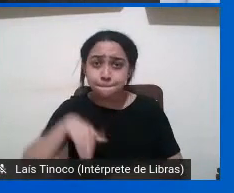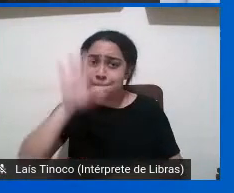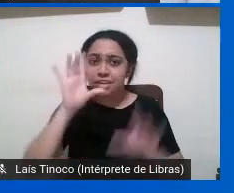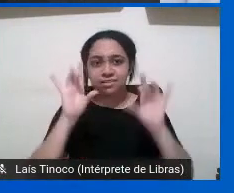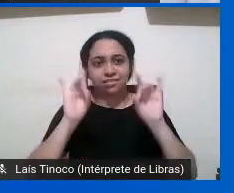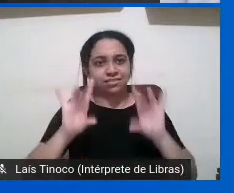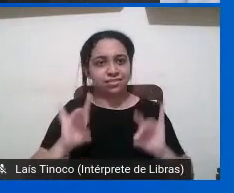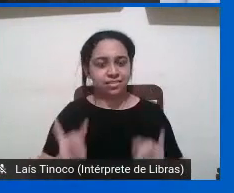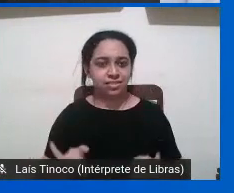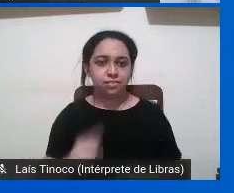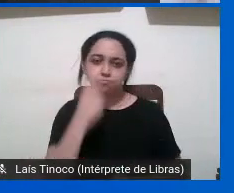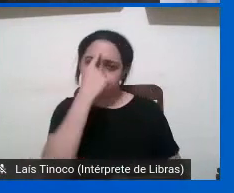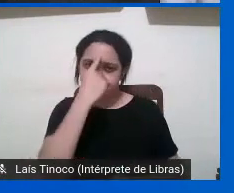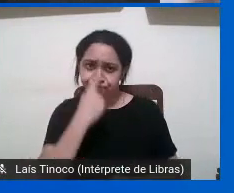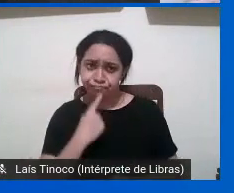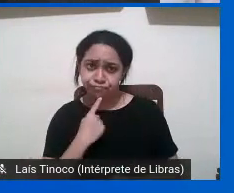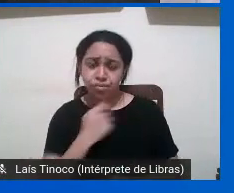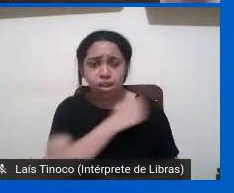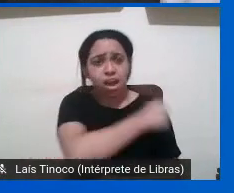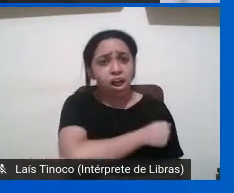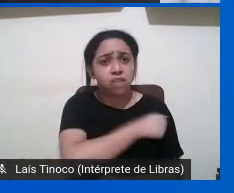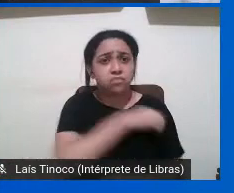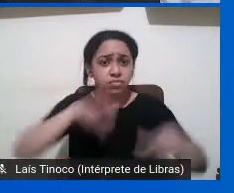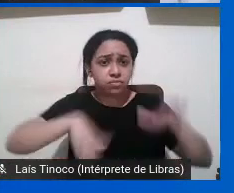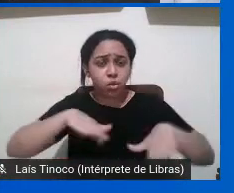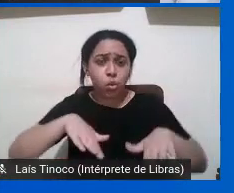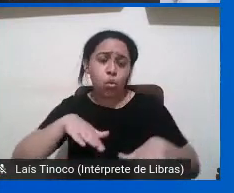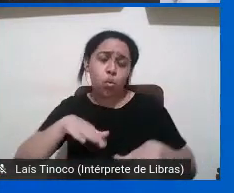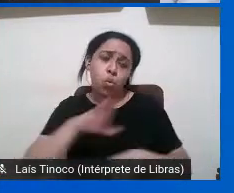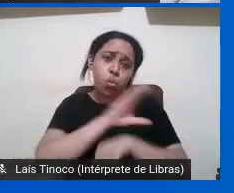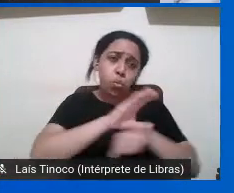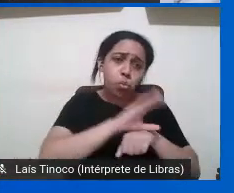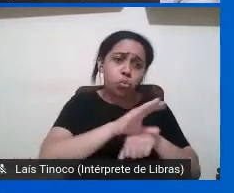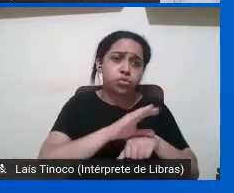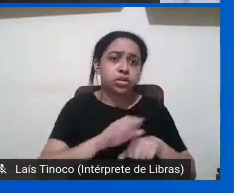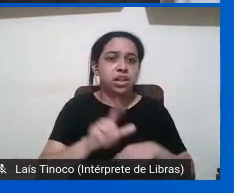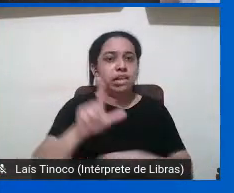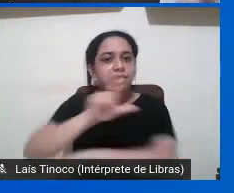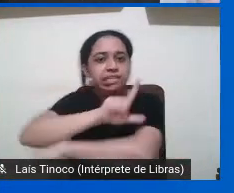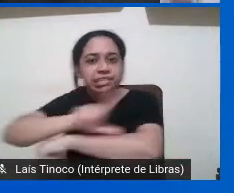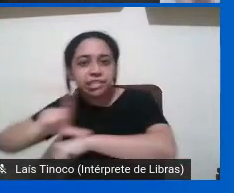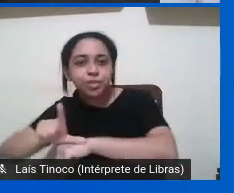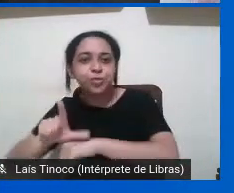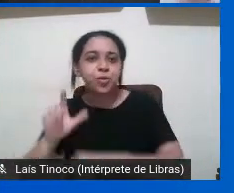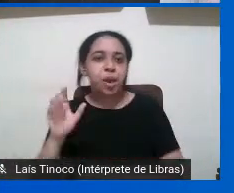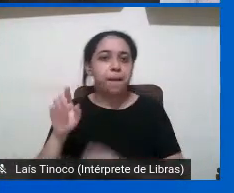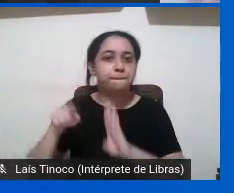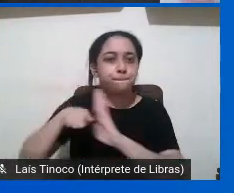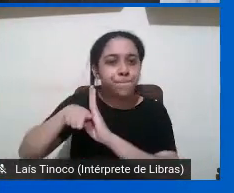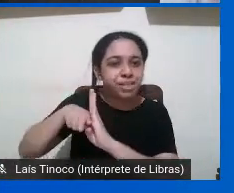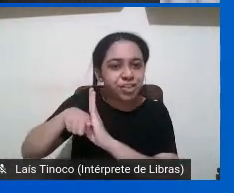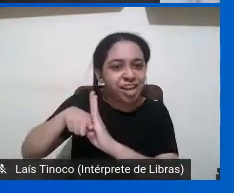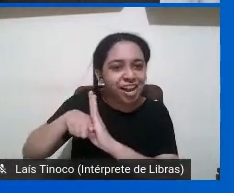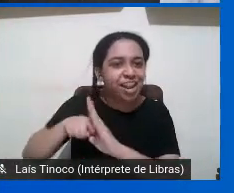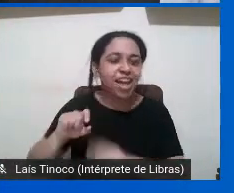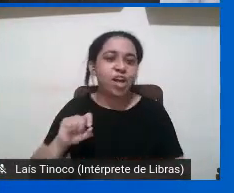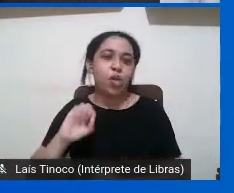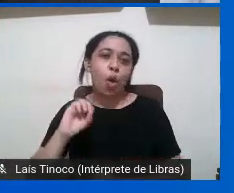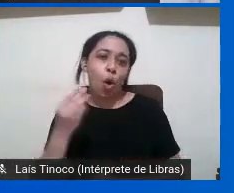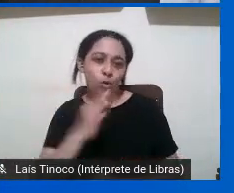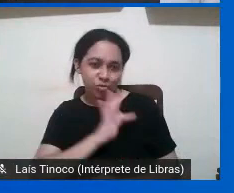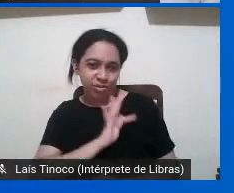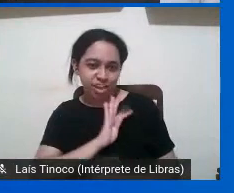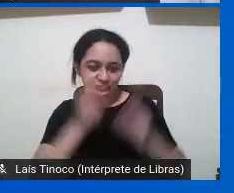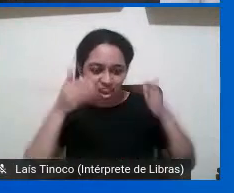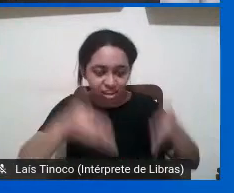um estudante dependendo do tipo de curso se ele é de licenciatura se ele é de baixa de lado se ele é tecnólogo então eu eu nós estamos empenhados em